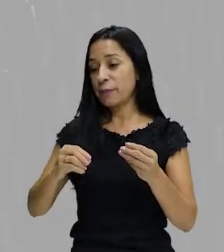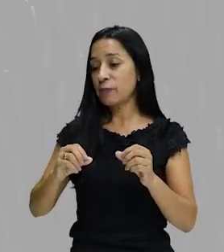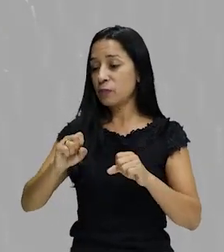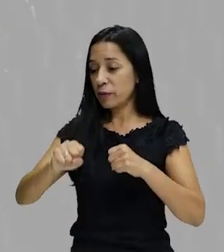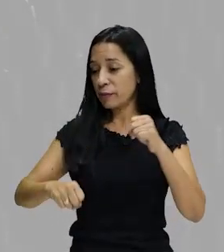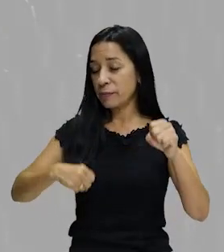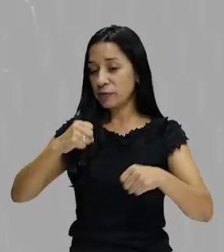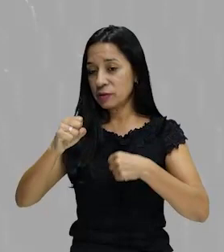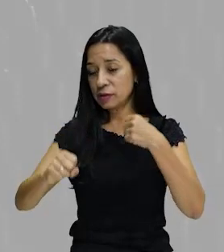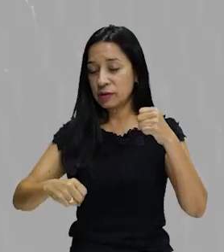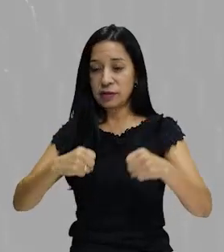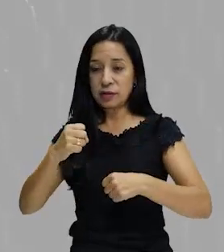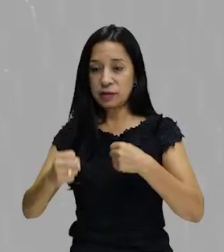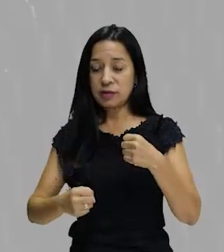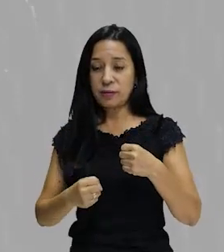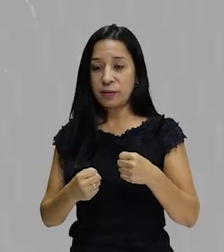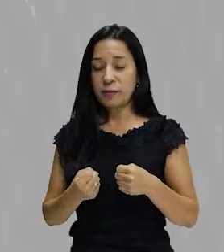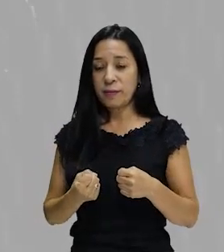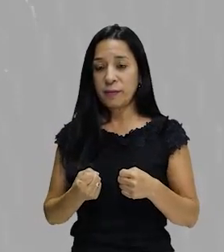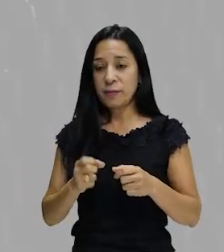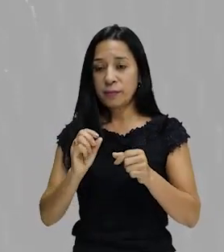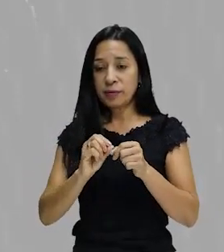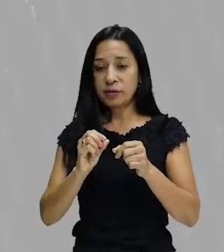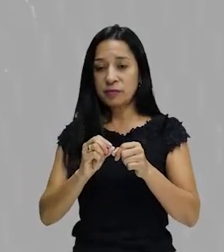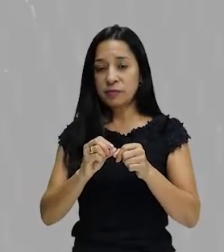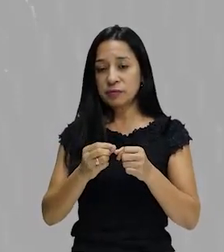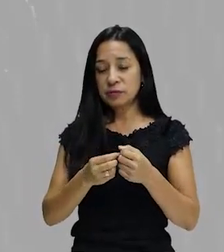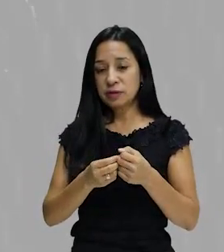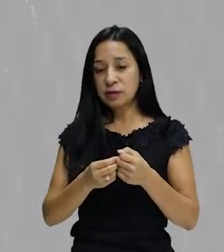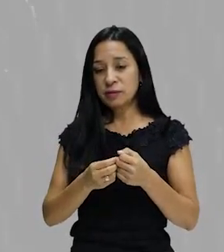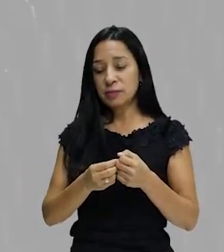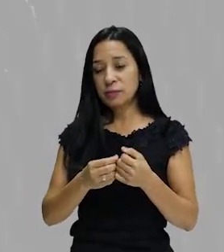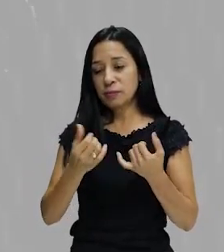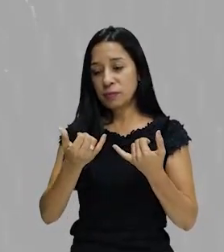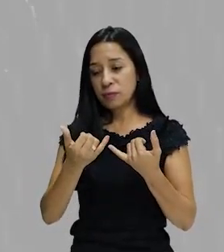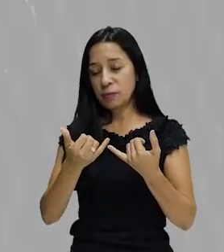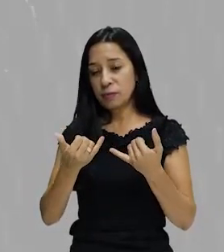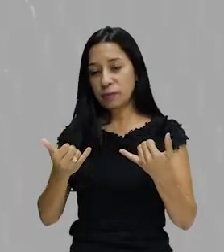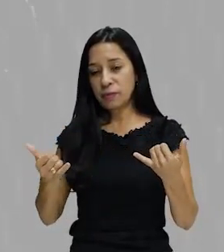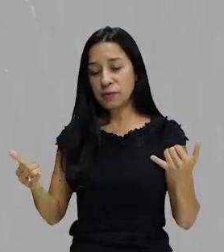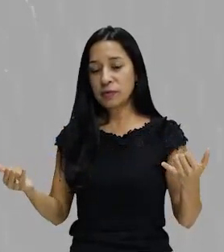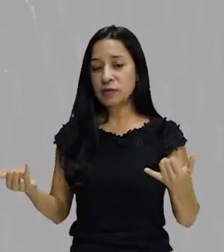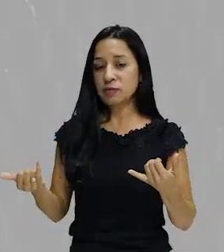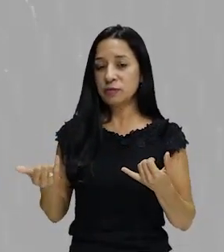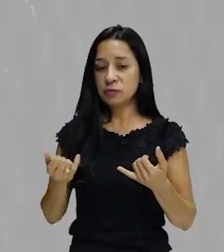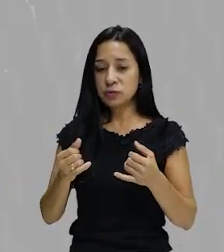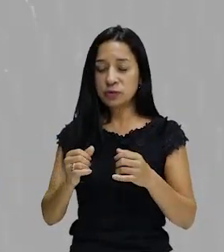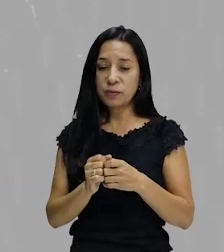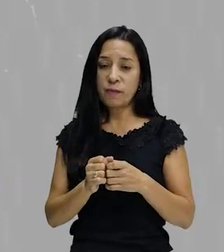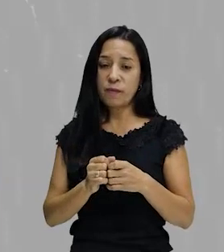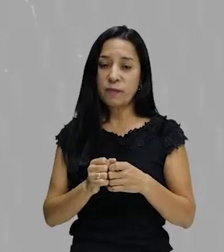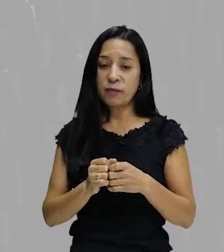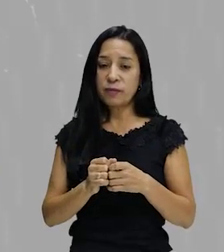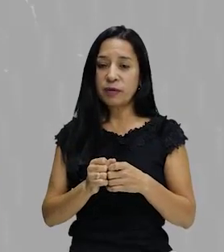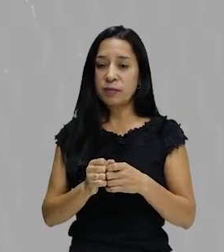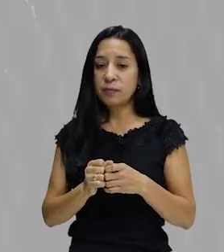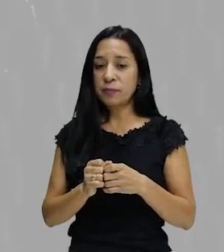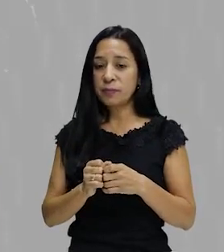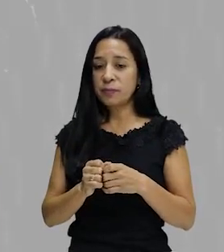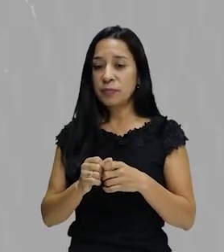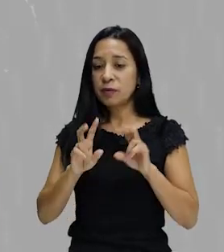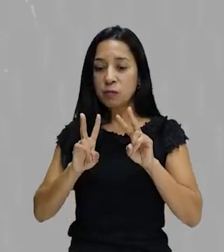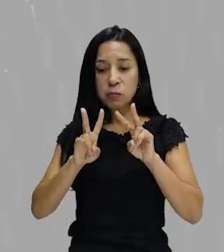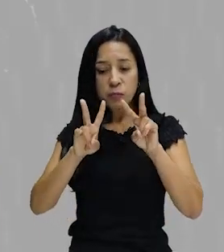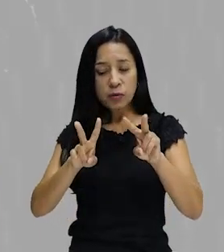gerar é, energia elétrica para o sinalizador das bicicletas, né?